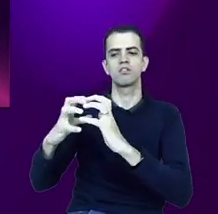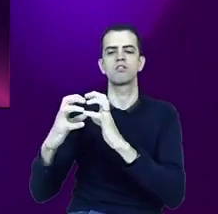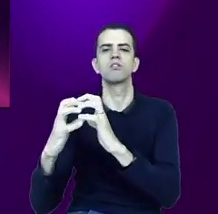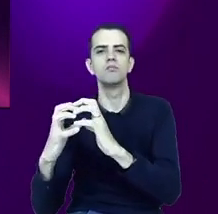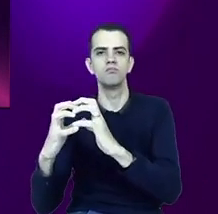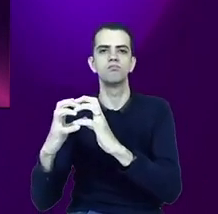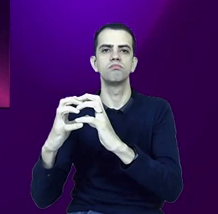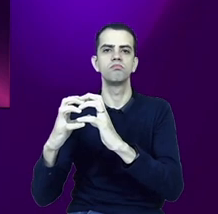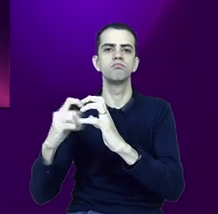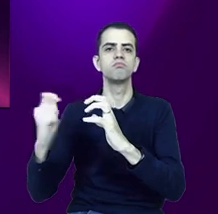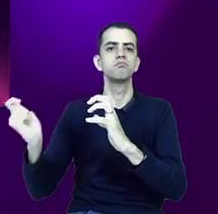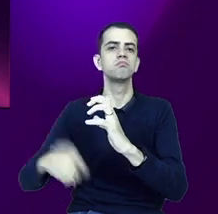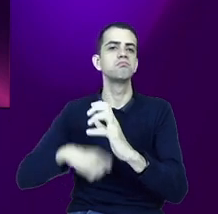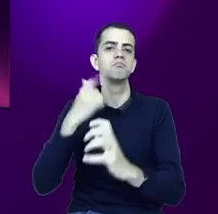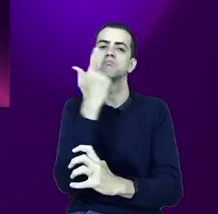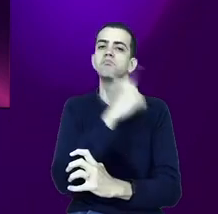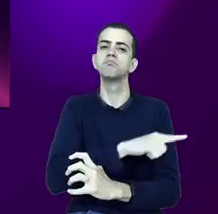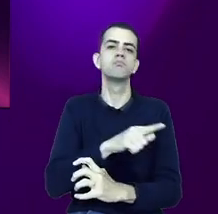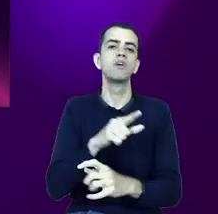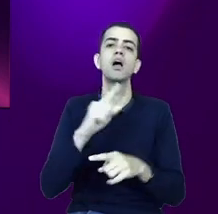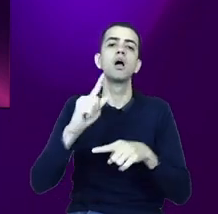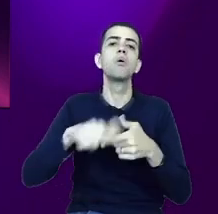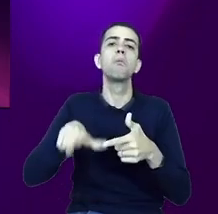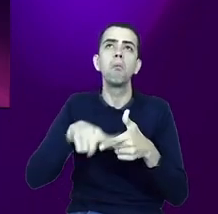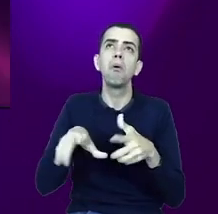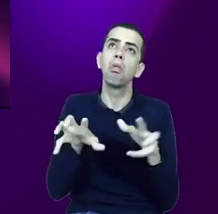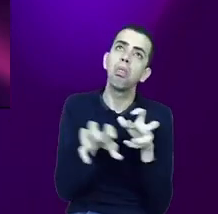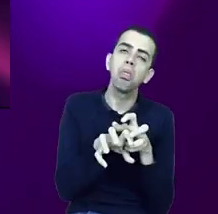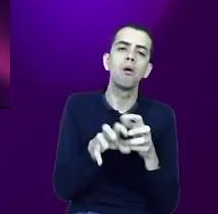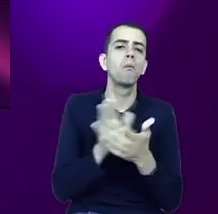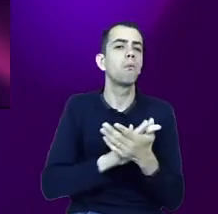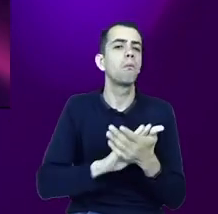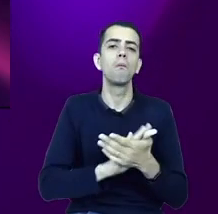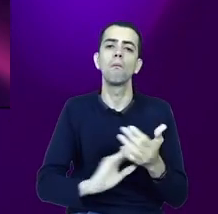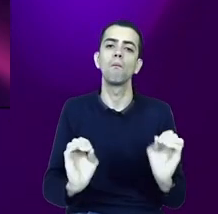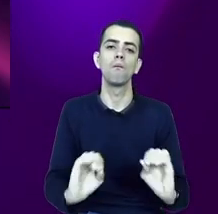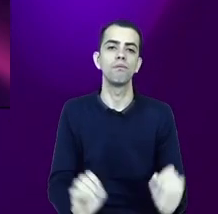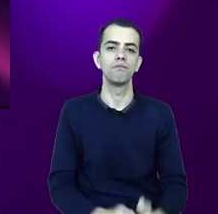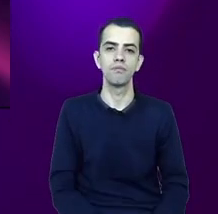tornar um paciente, um indivíduo sem disfunção.